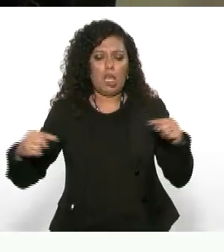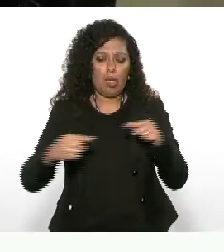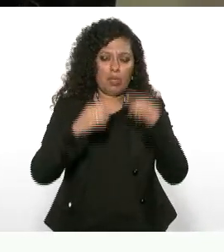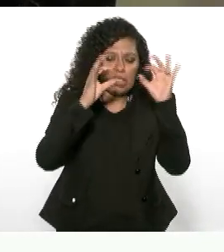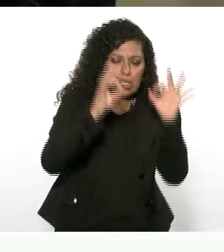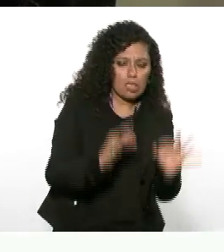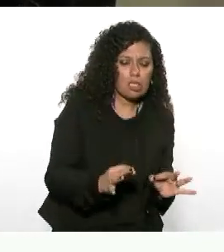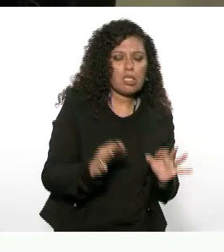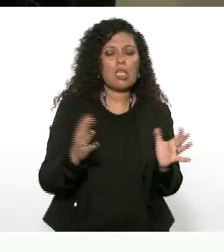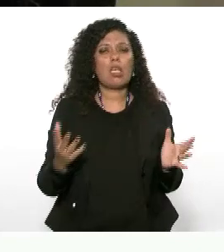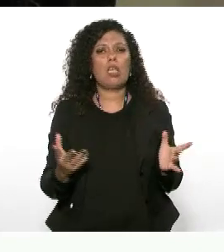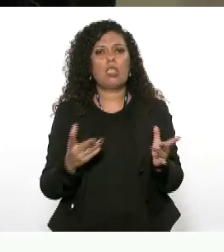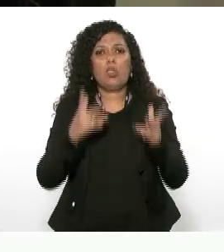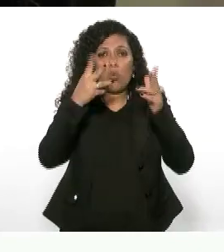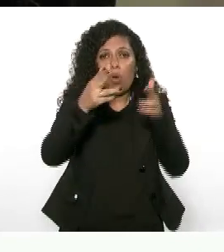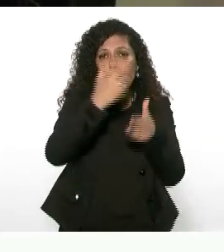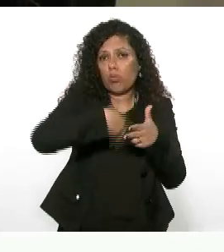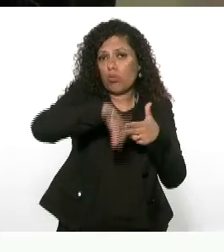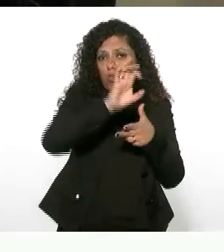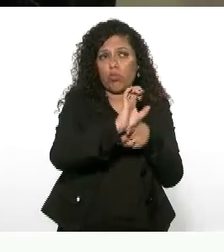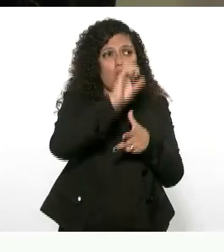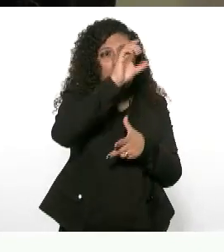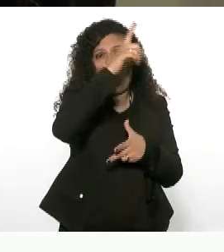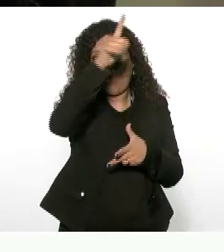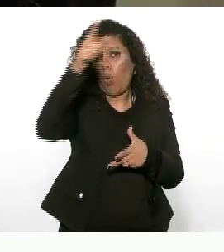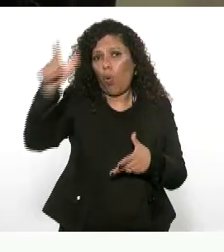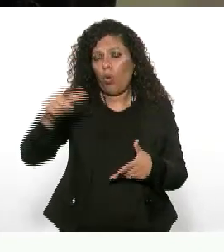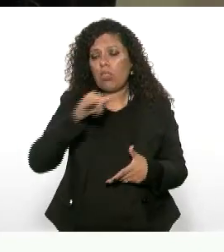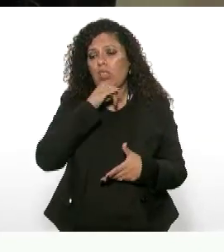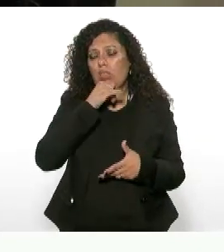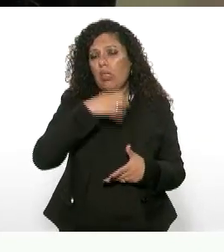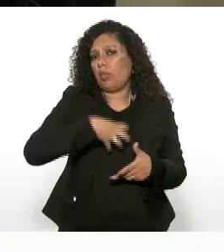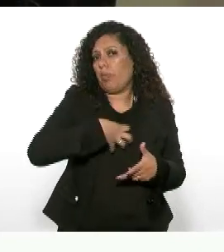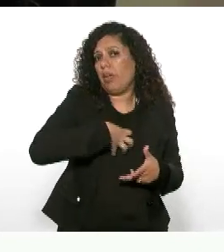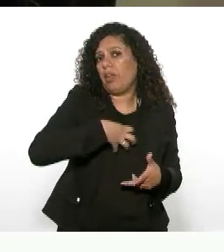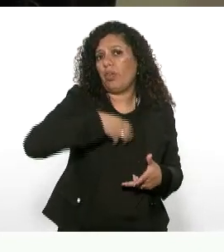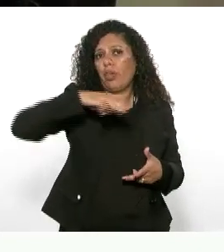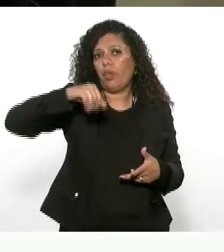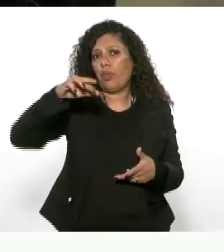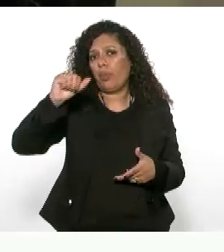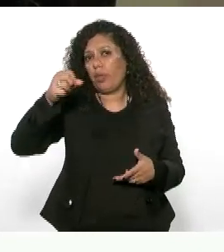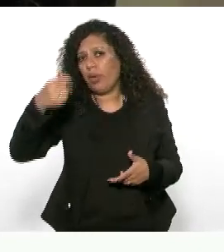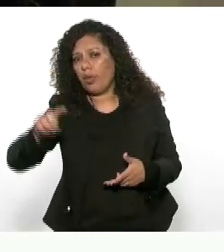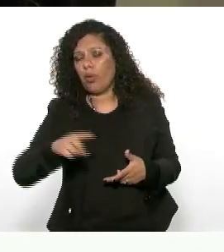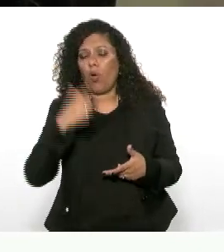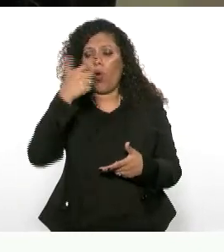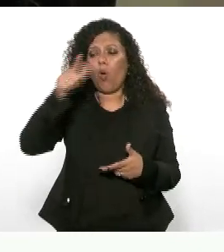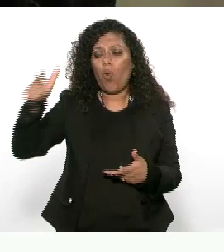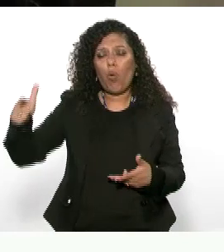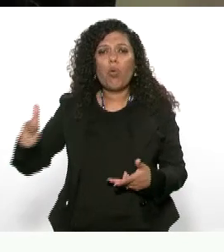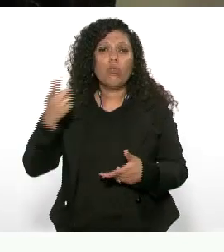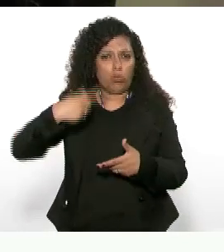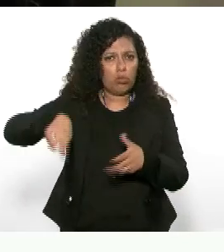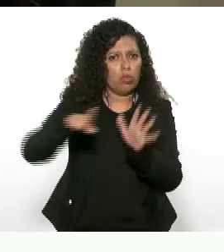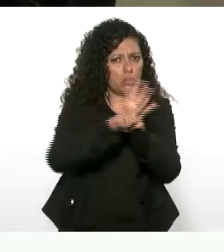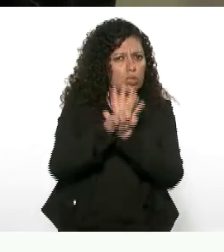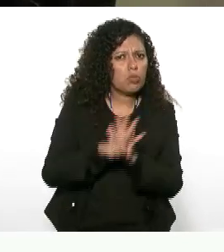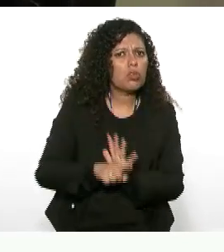feito com o estado do Ceará, o estado do Maranhão, o estado da Bahia. Foi analisado, passou pela